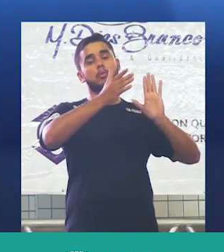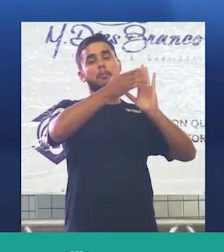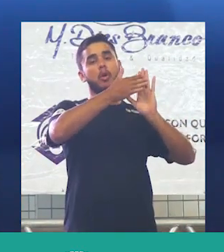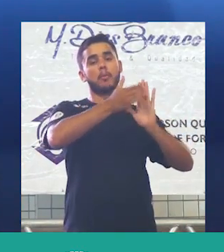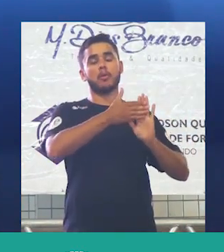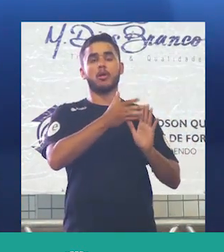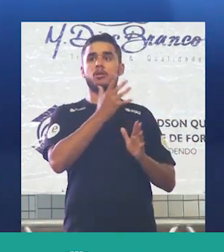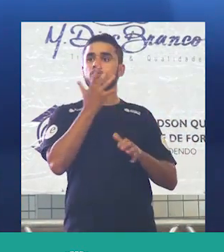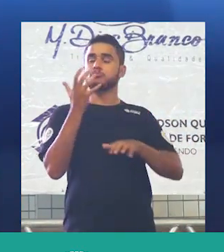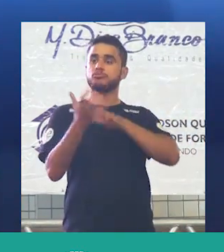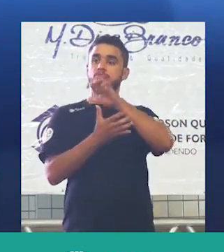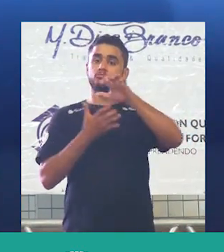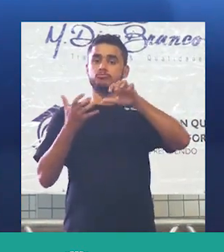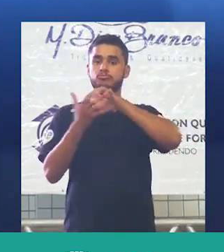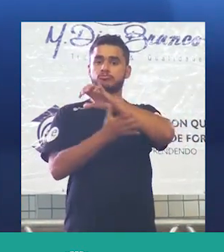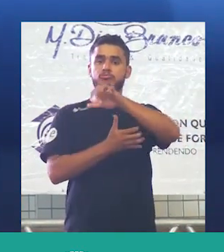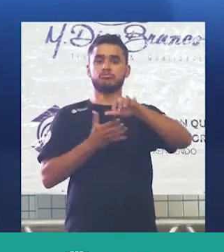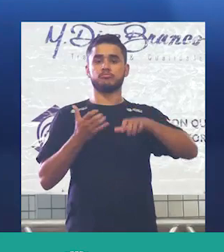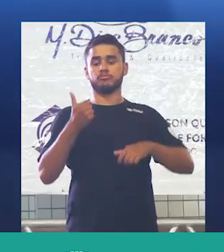grande greve de